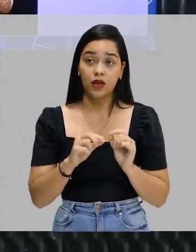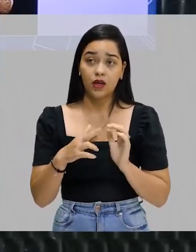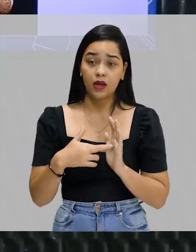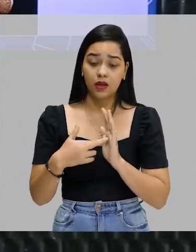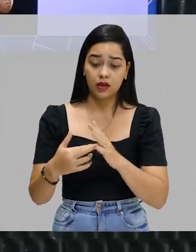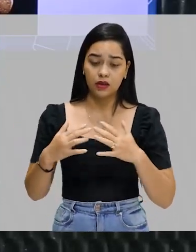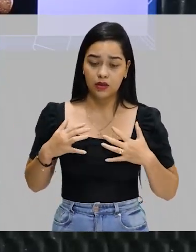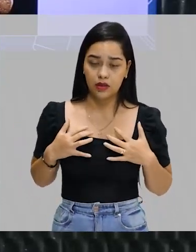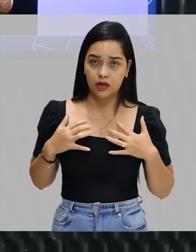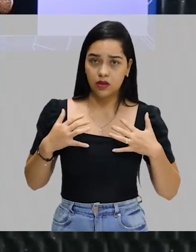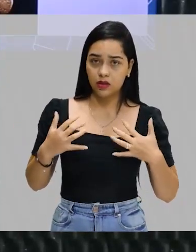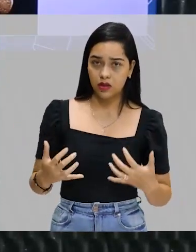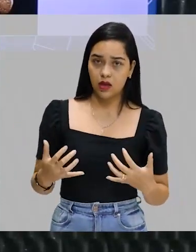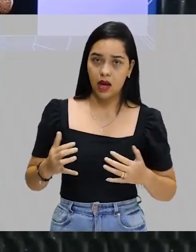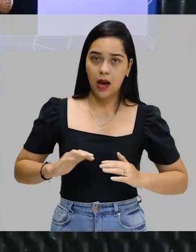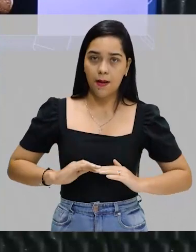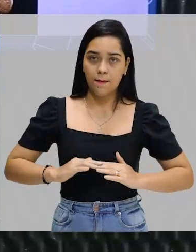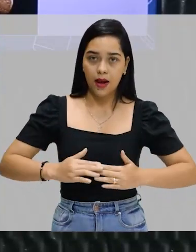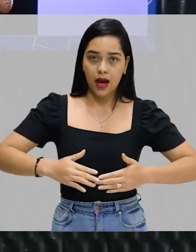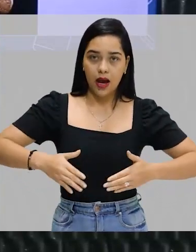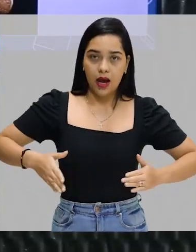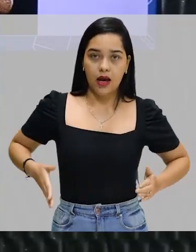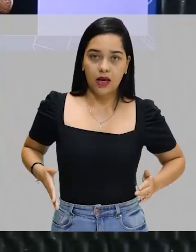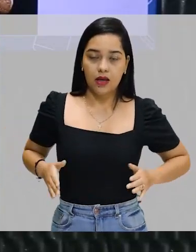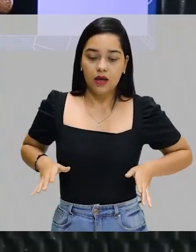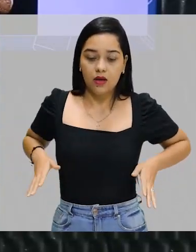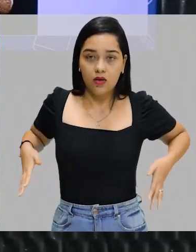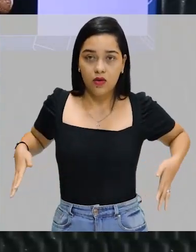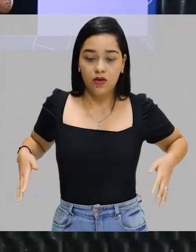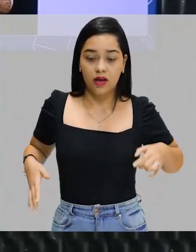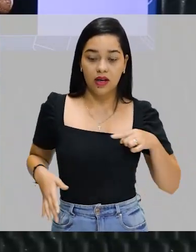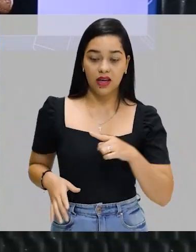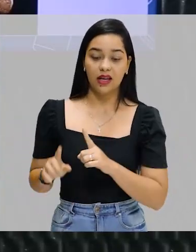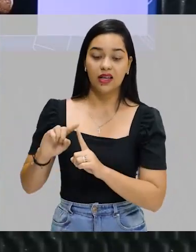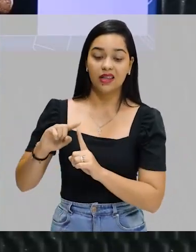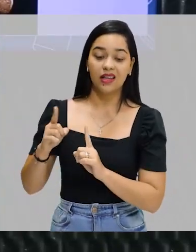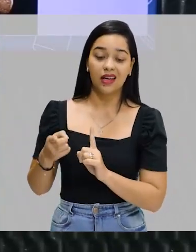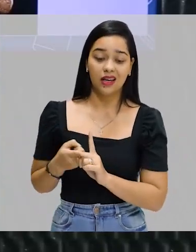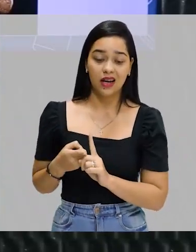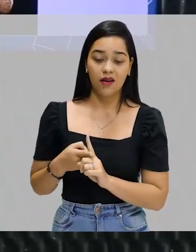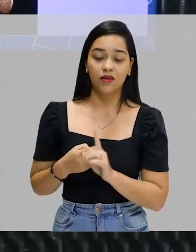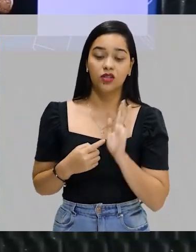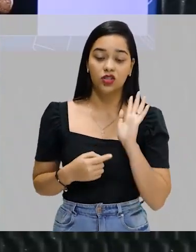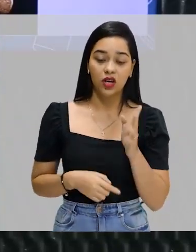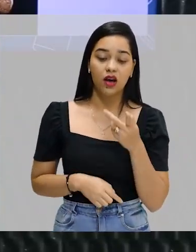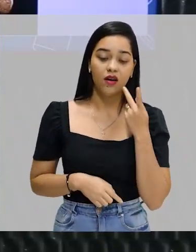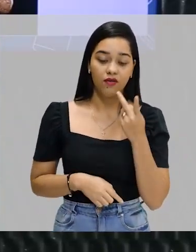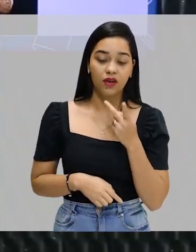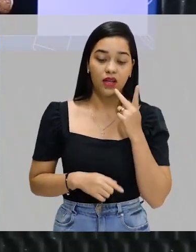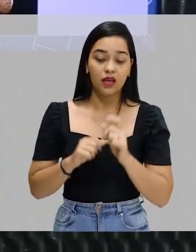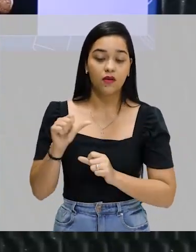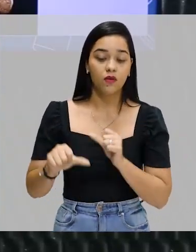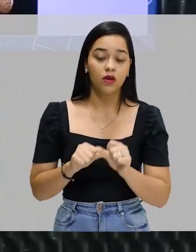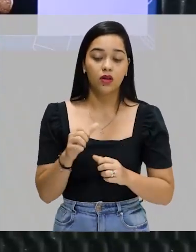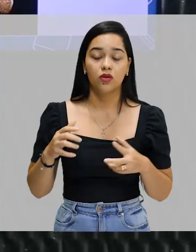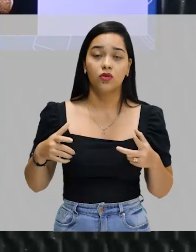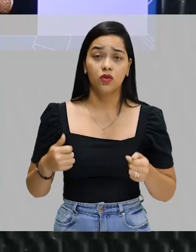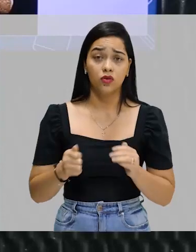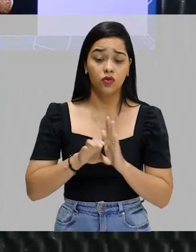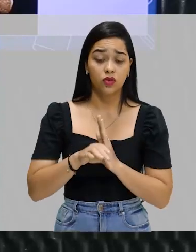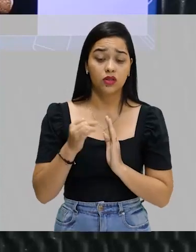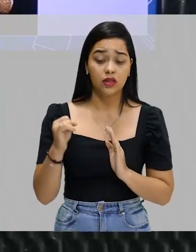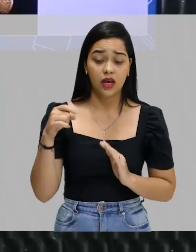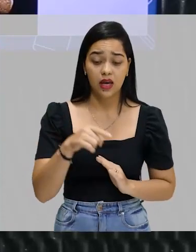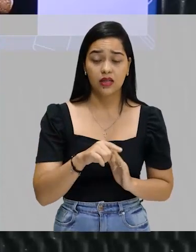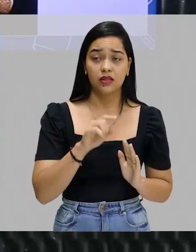representada com seios grandes, uma barriga maior e o corpo mais volumoso. Ela está grávida. Pronto, eu acabei de falar e muda o conceito todo. Se essa mulher está